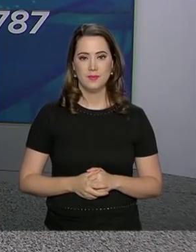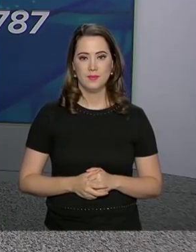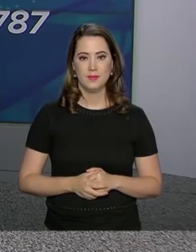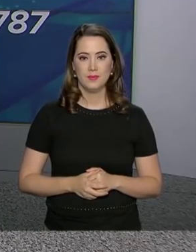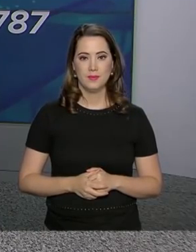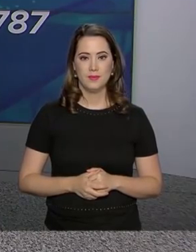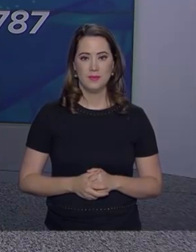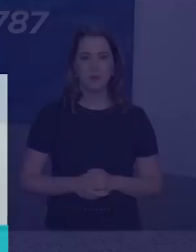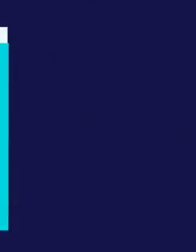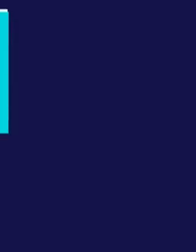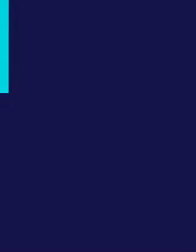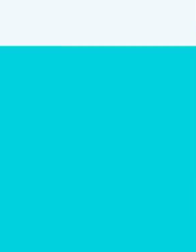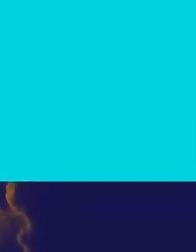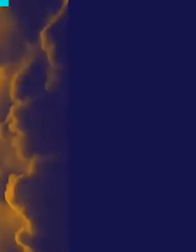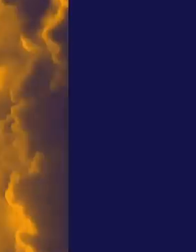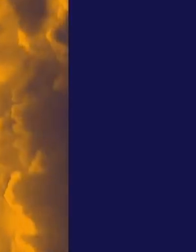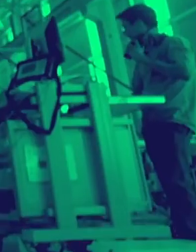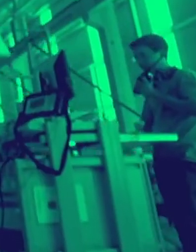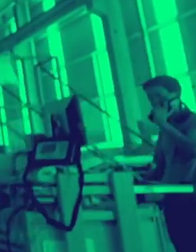Federal.